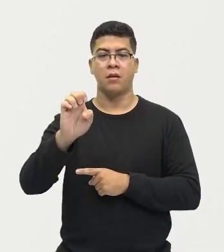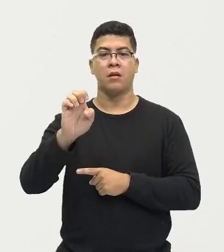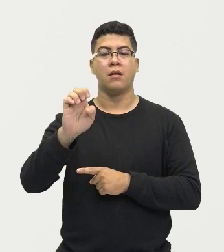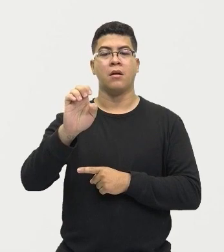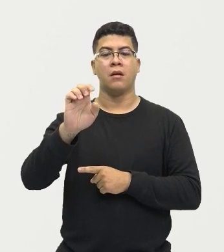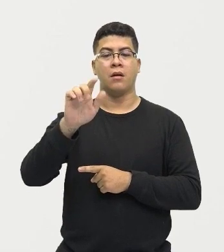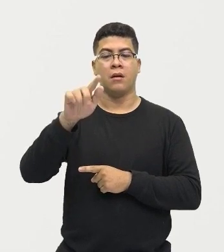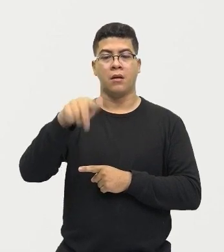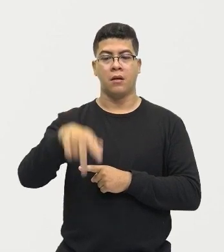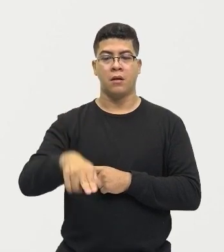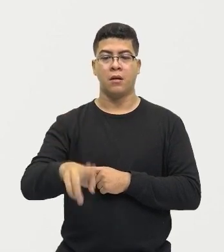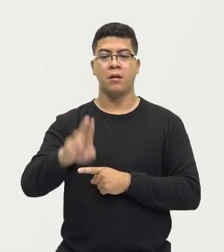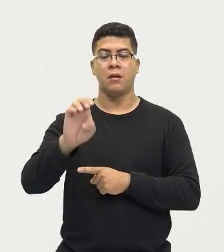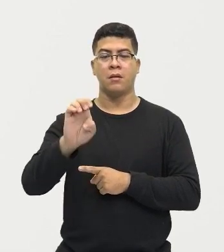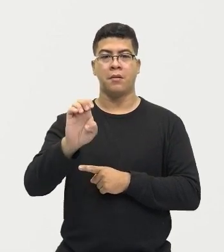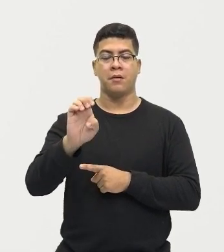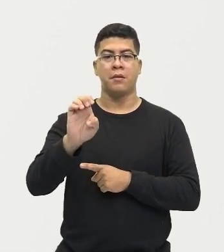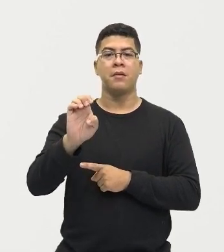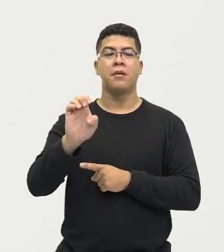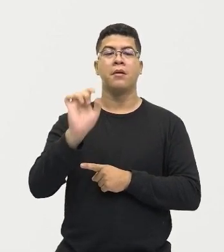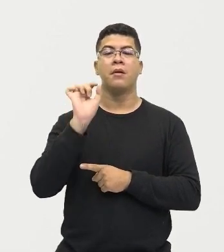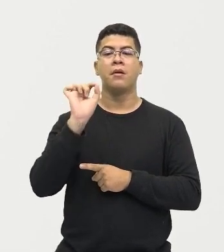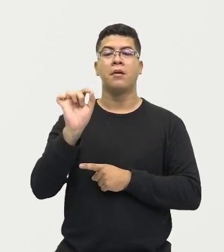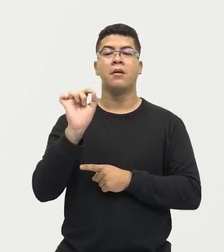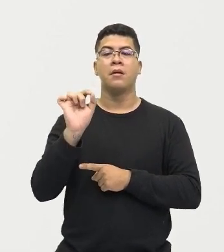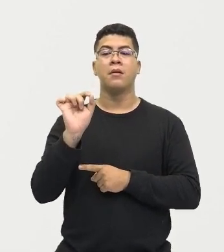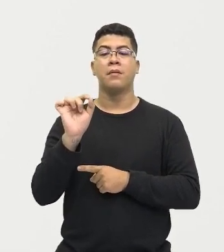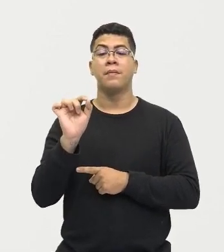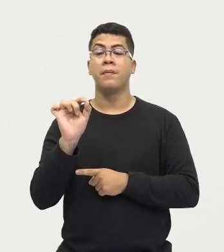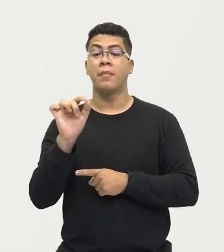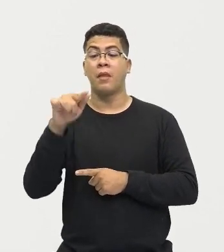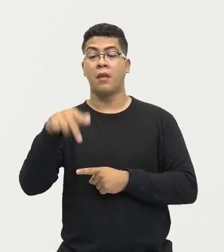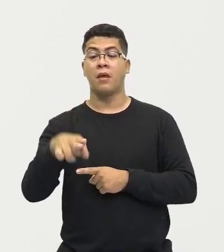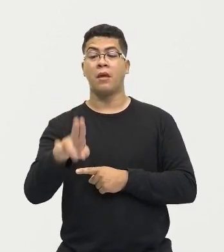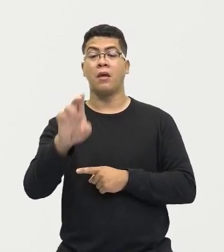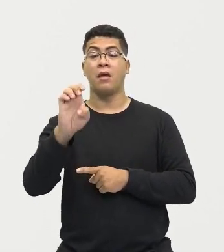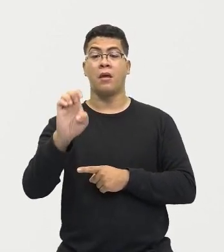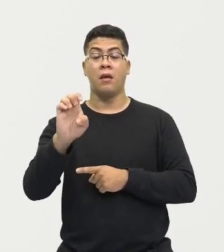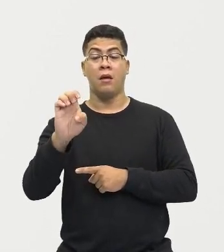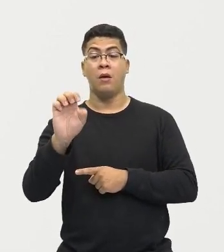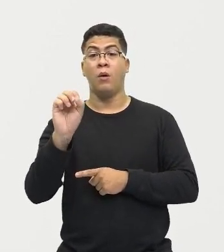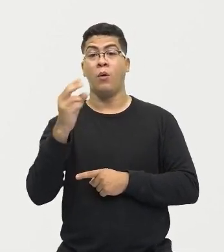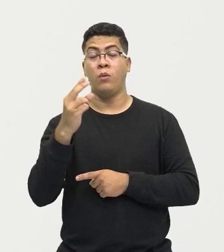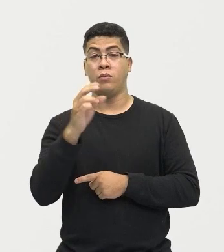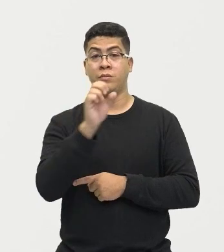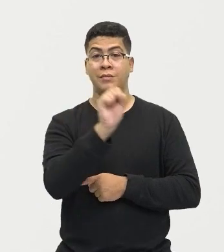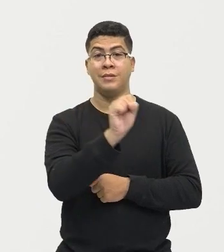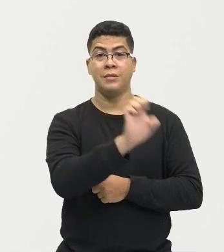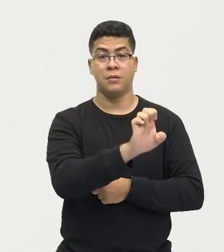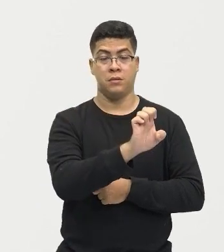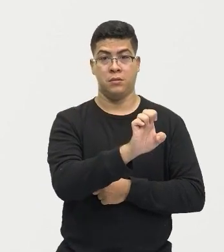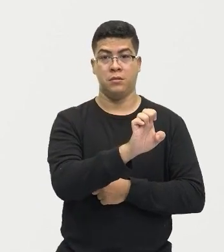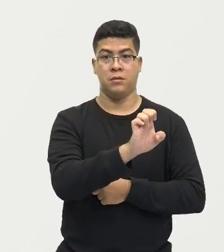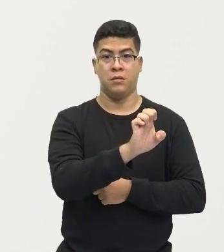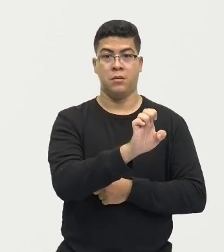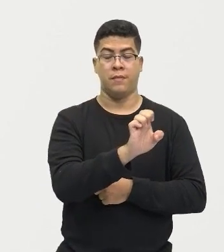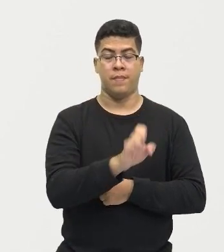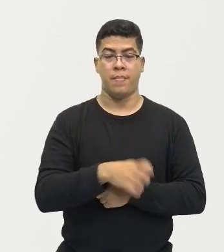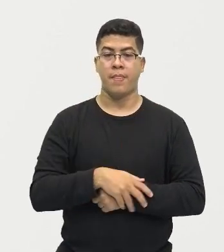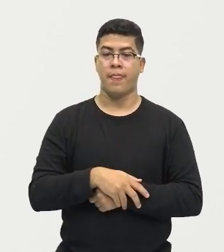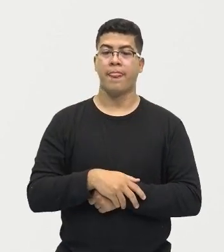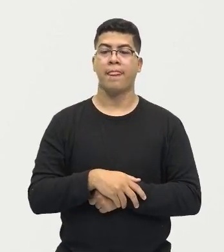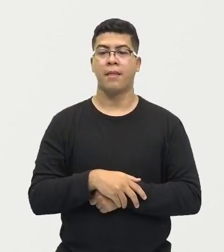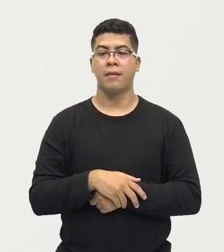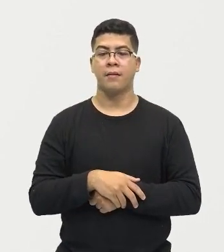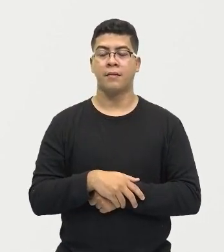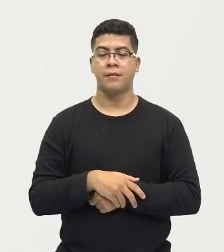integrante. Ou vai ser o que, ou vai ser o se. Uma das duas, tá bom? Então, se não tem preposição